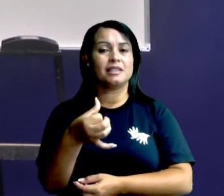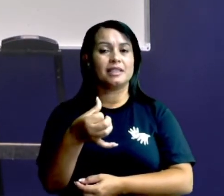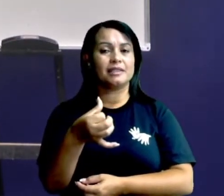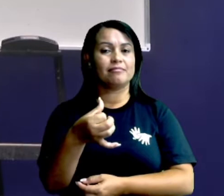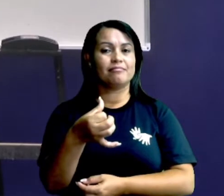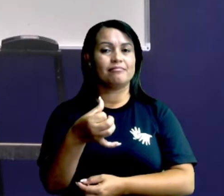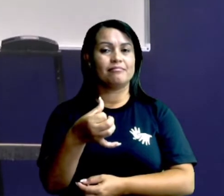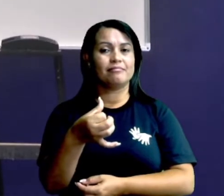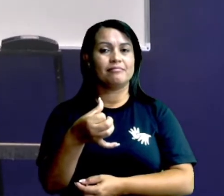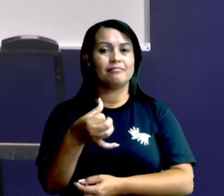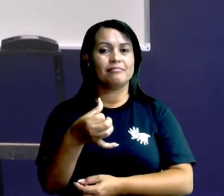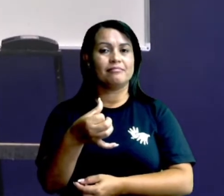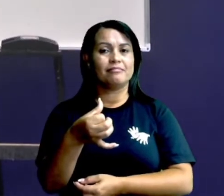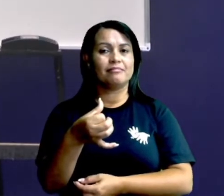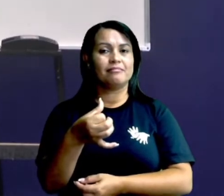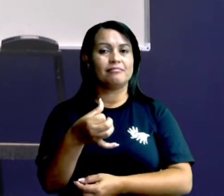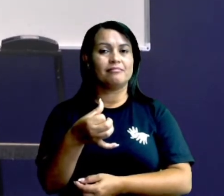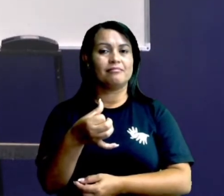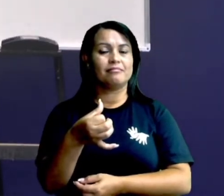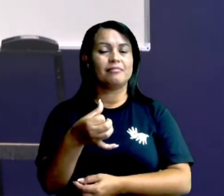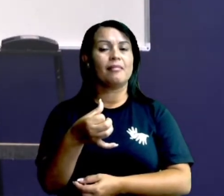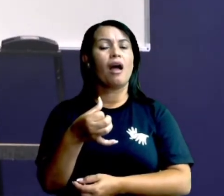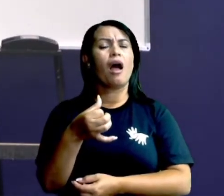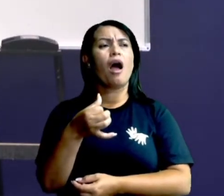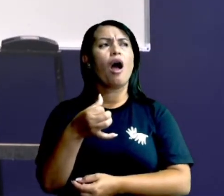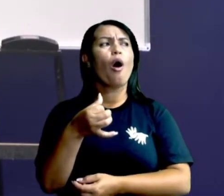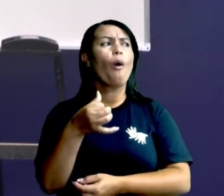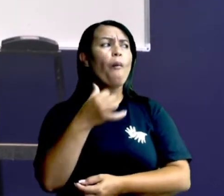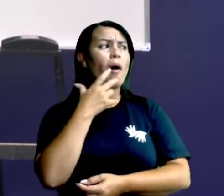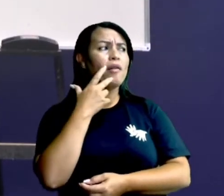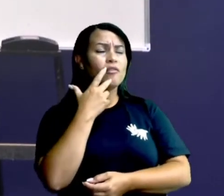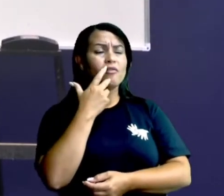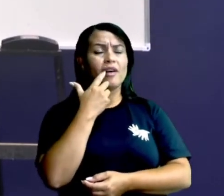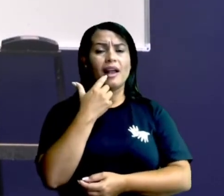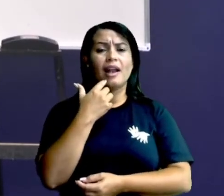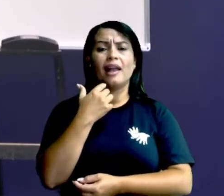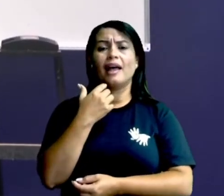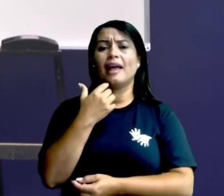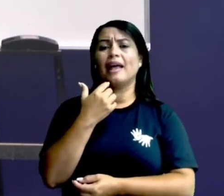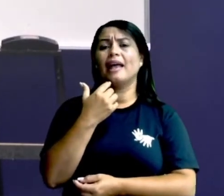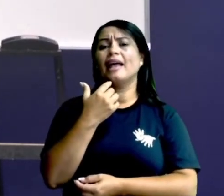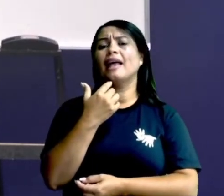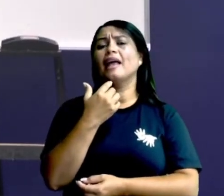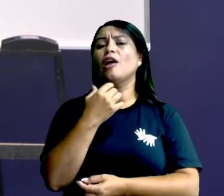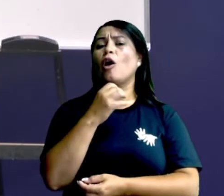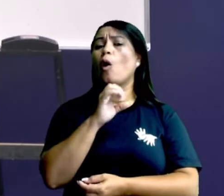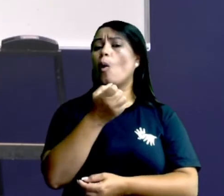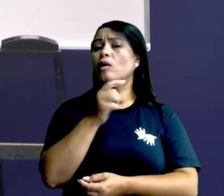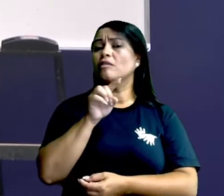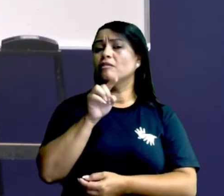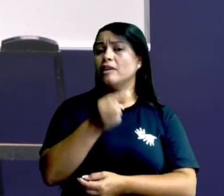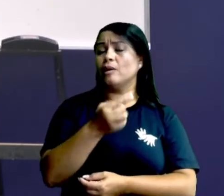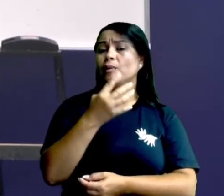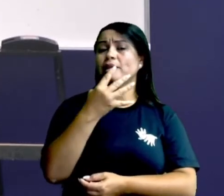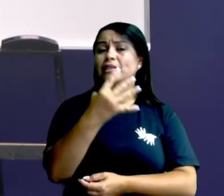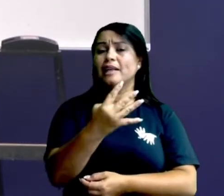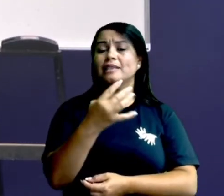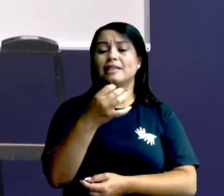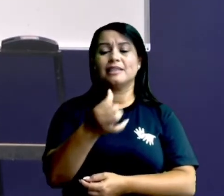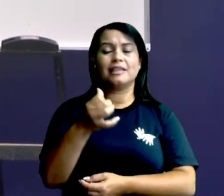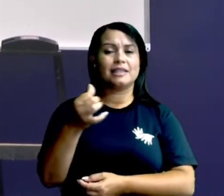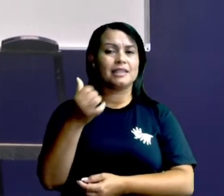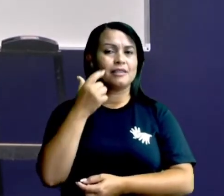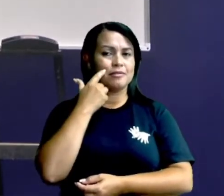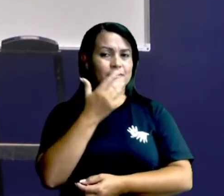8.466 por... Quando eu falei 10, 100, 1000, justamente, a gente vai colocar aqui, ó,